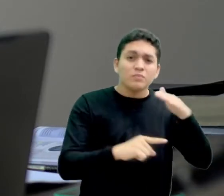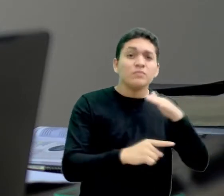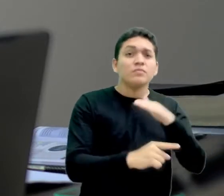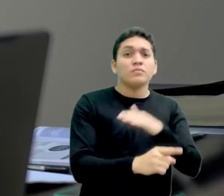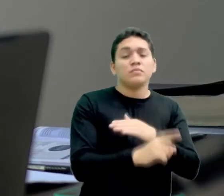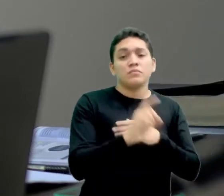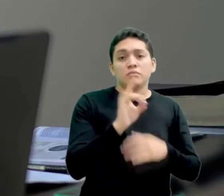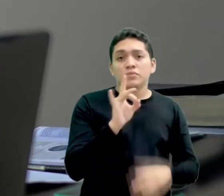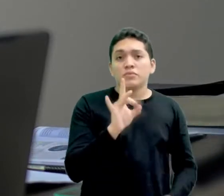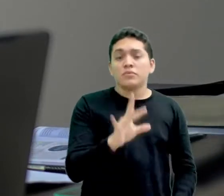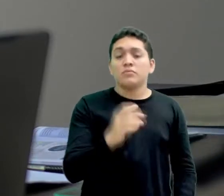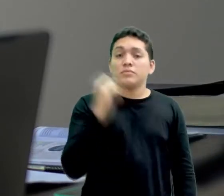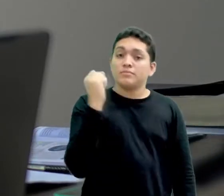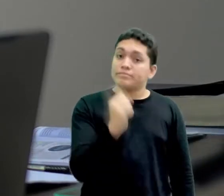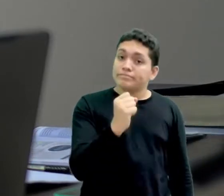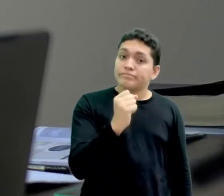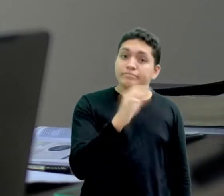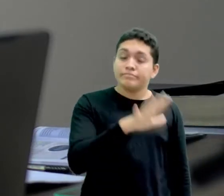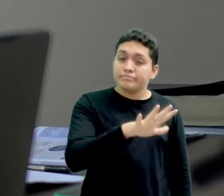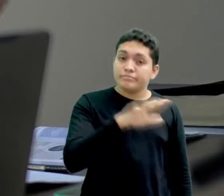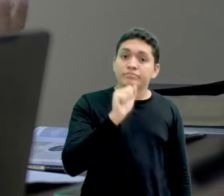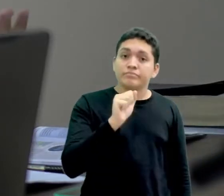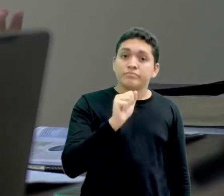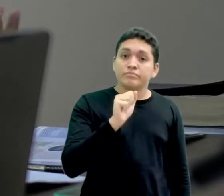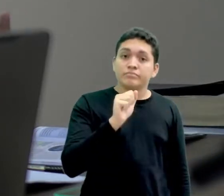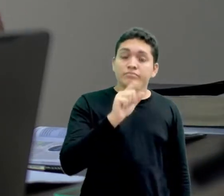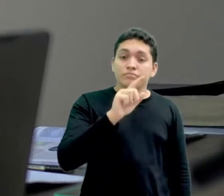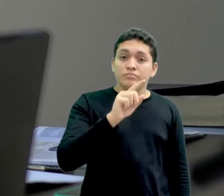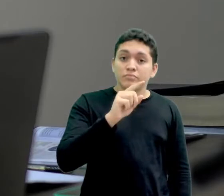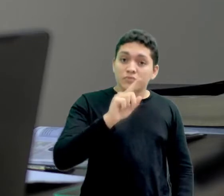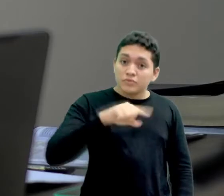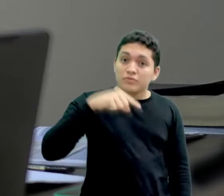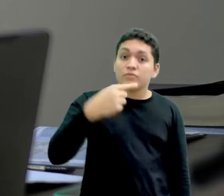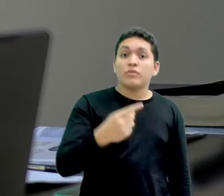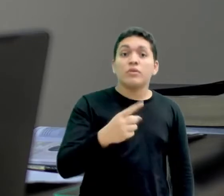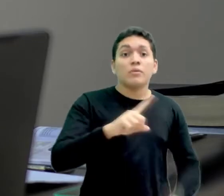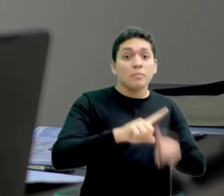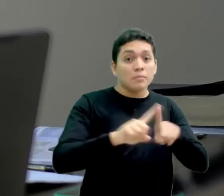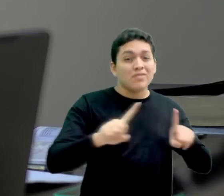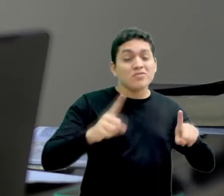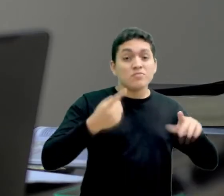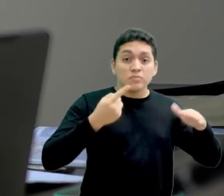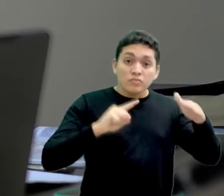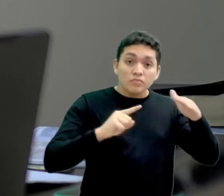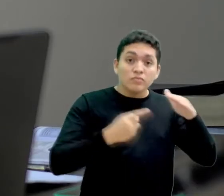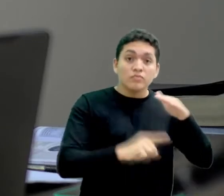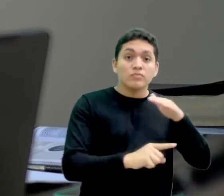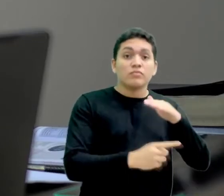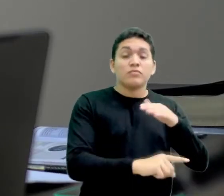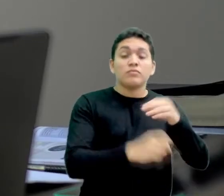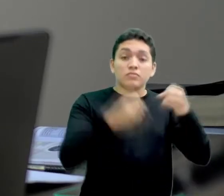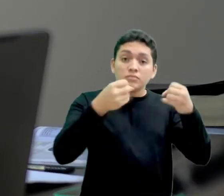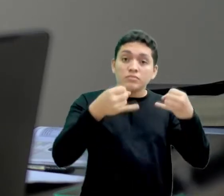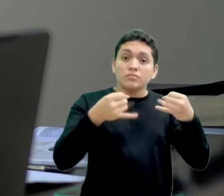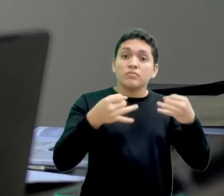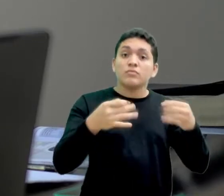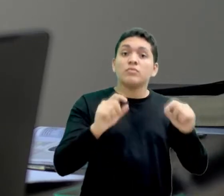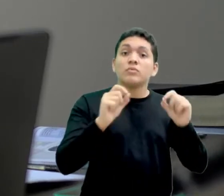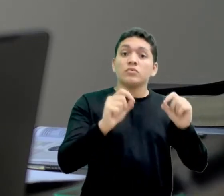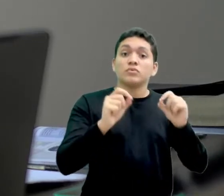não somente no matar, no ato exterior, mas Jesus vai aprofundar, falar daquilo que está